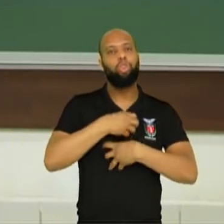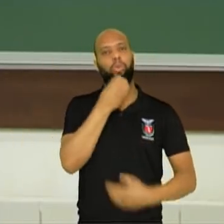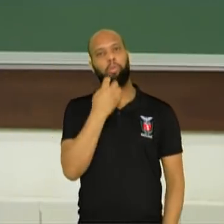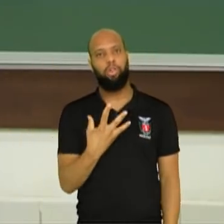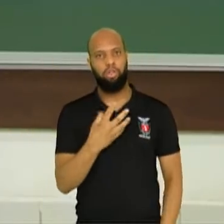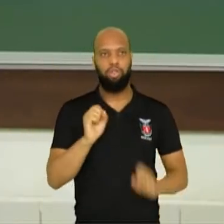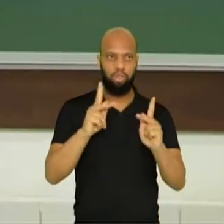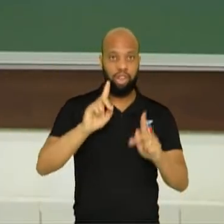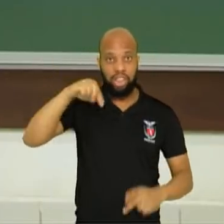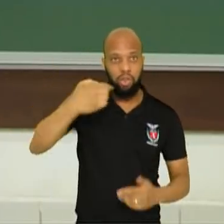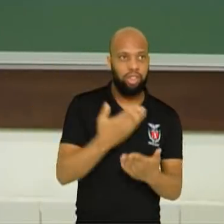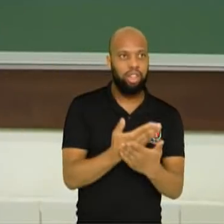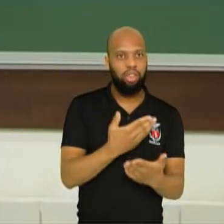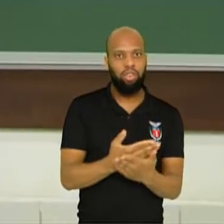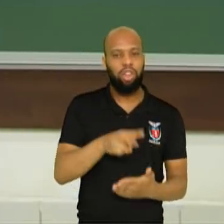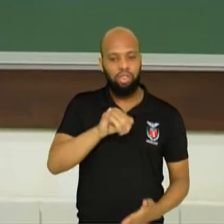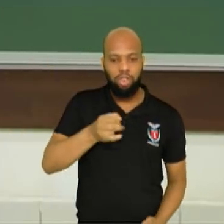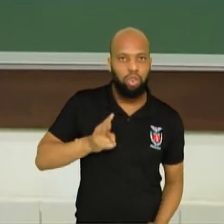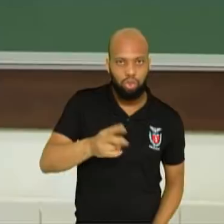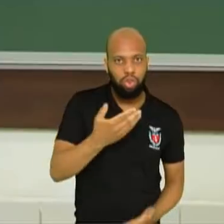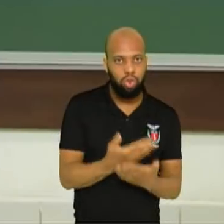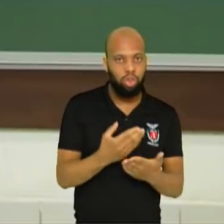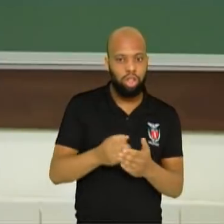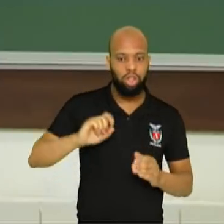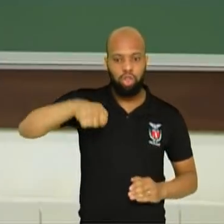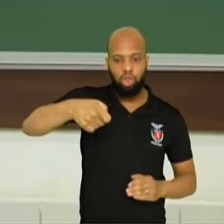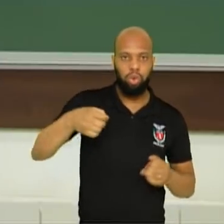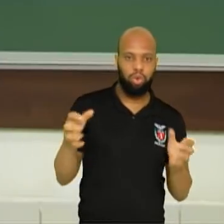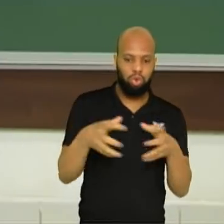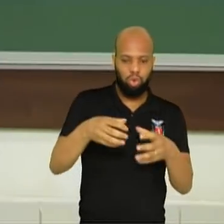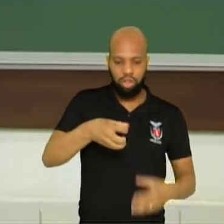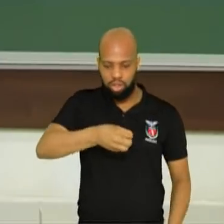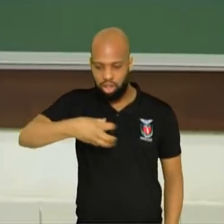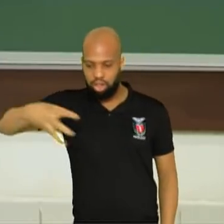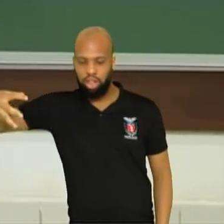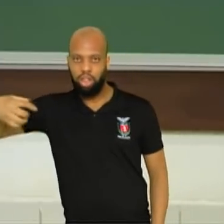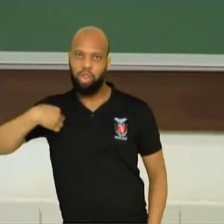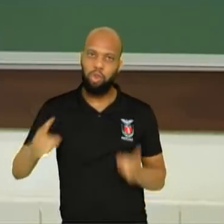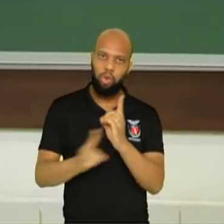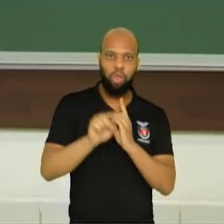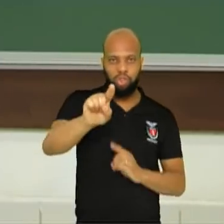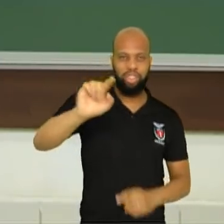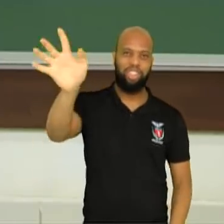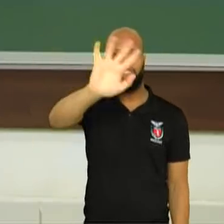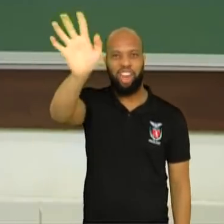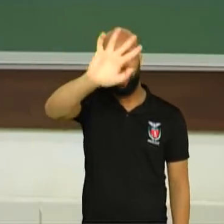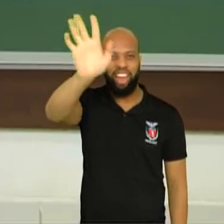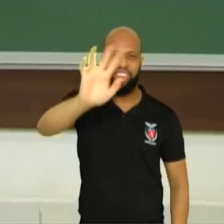forma. Na próxima aula, a gente vai falar sobre os quinidários. Eu te espero lá. Até mais!